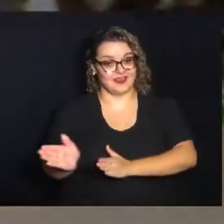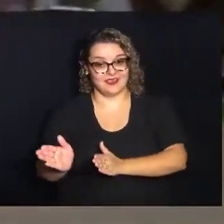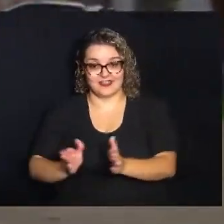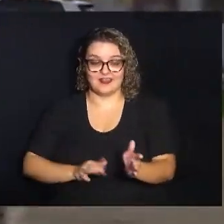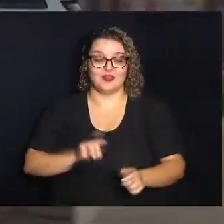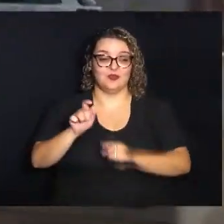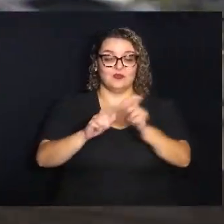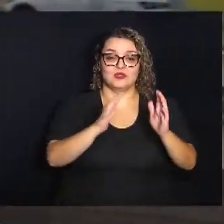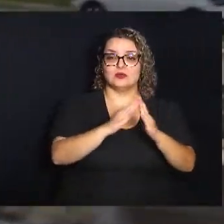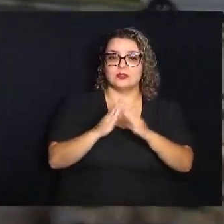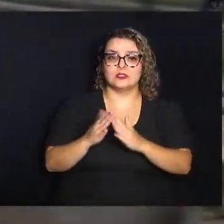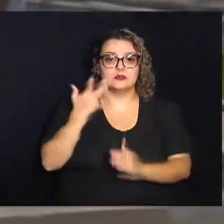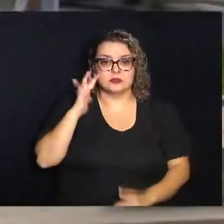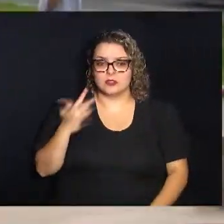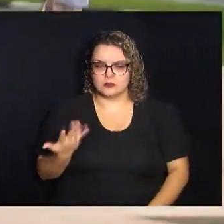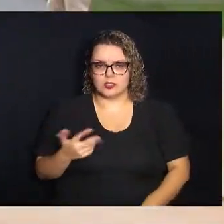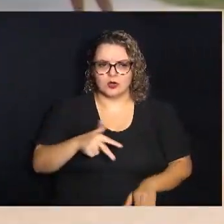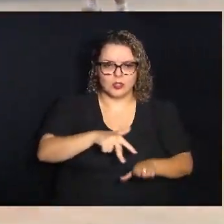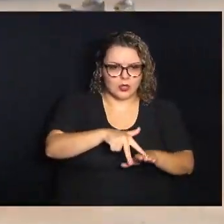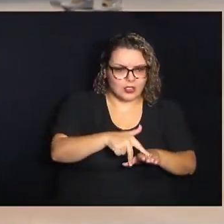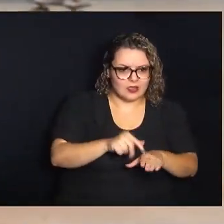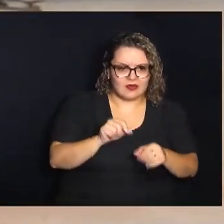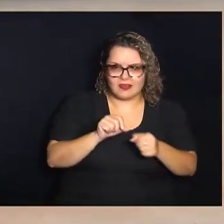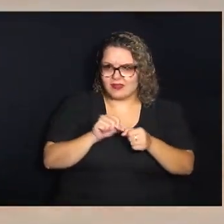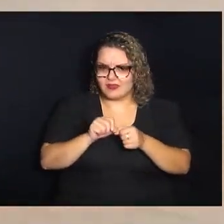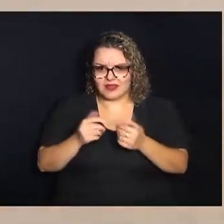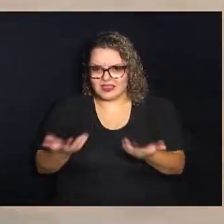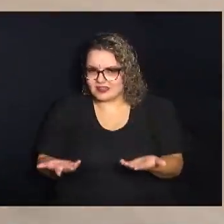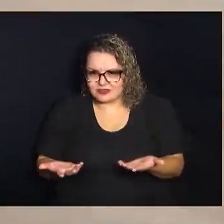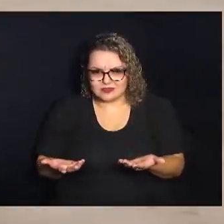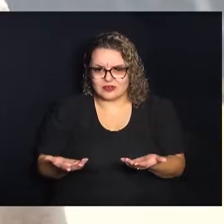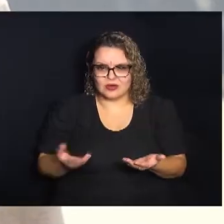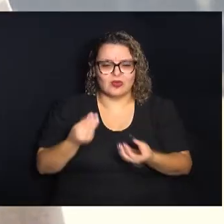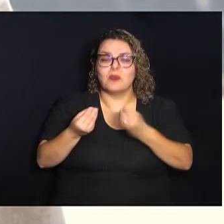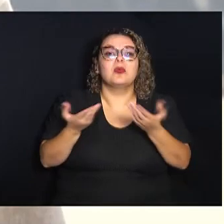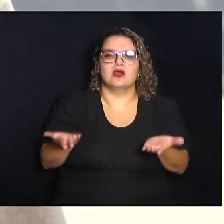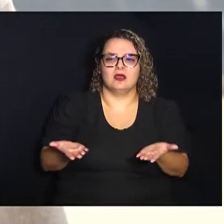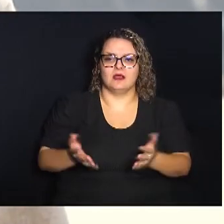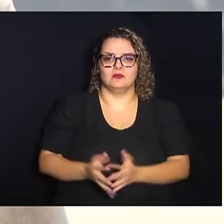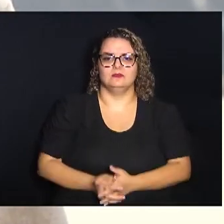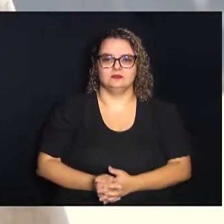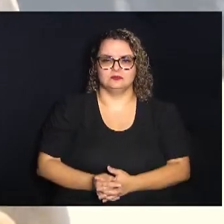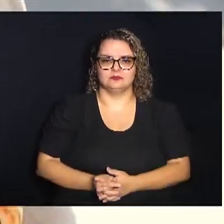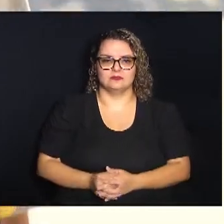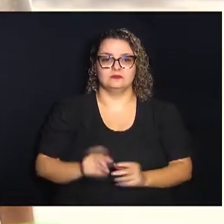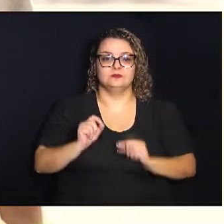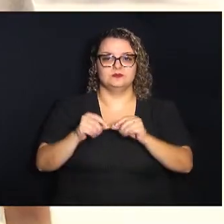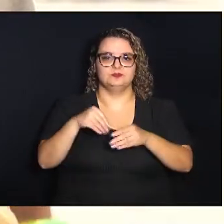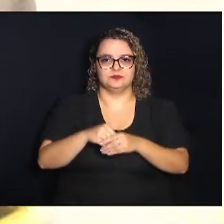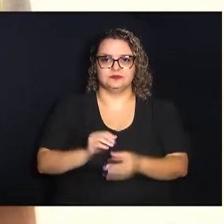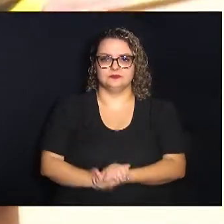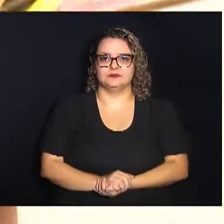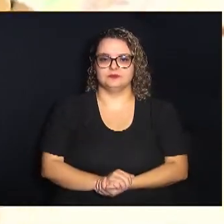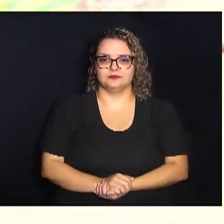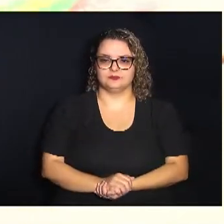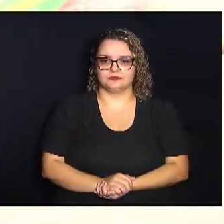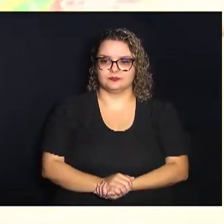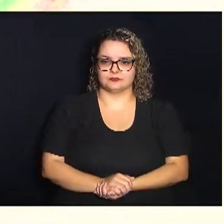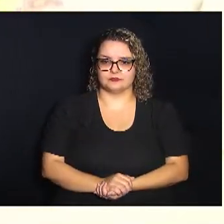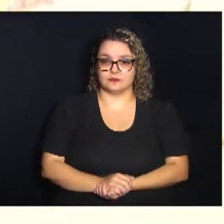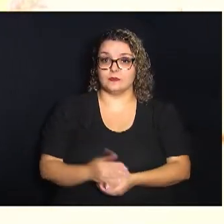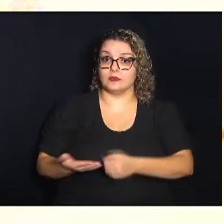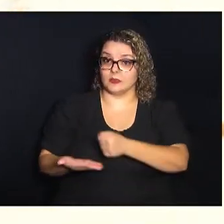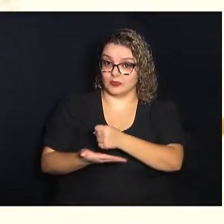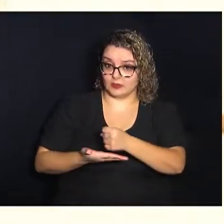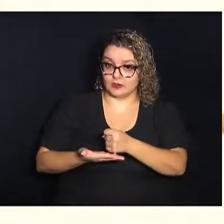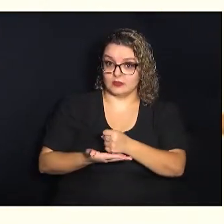não sabe, o skate é feito do quê? Como que é o skate? O que tem o skate? O básico,